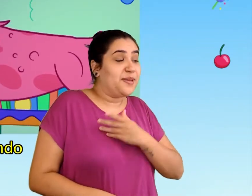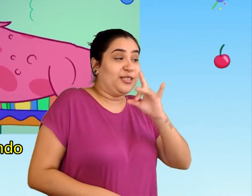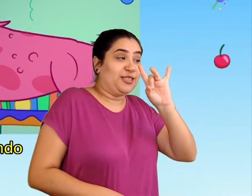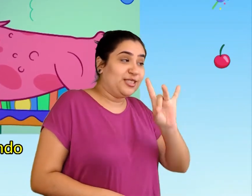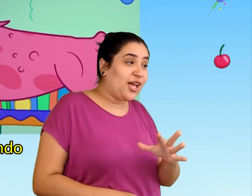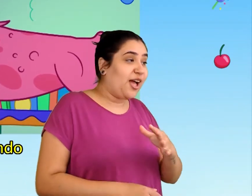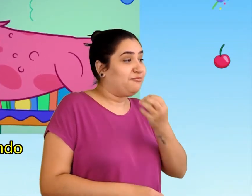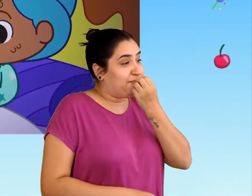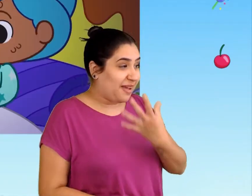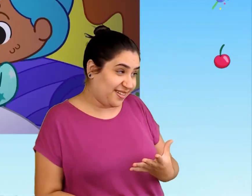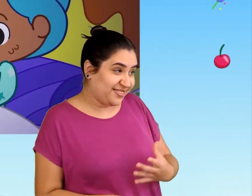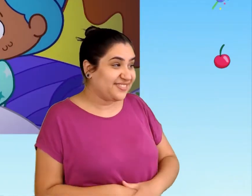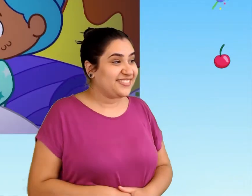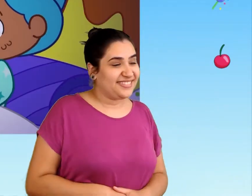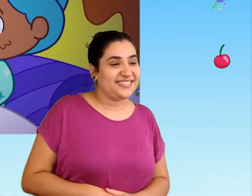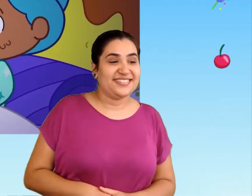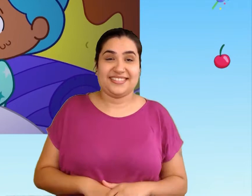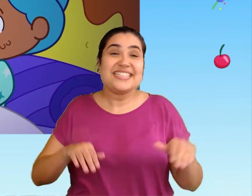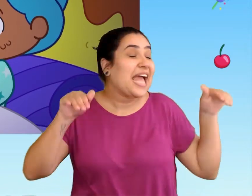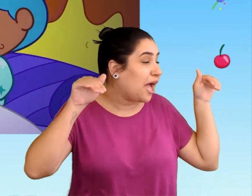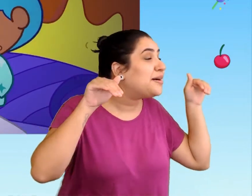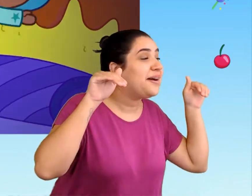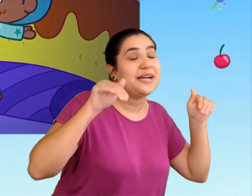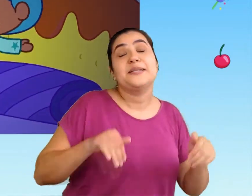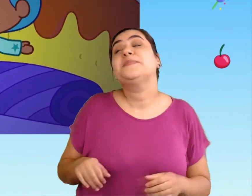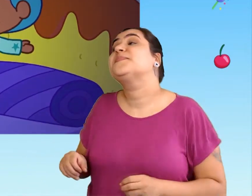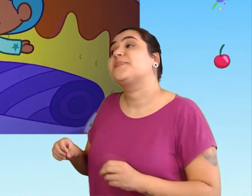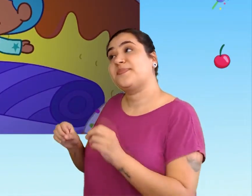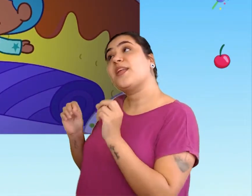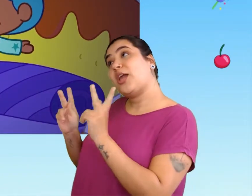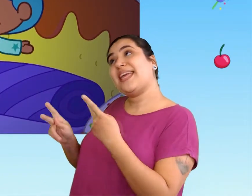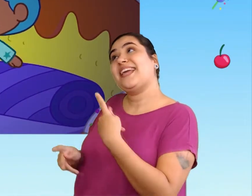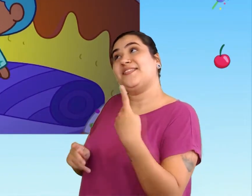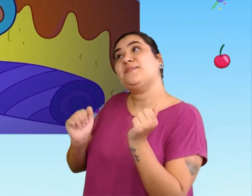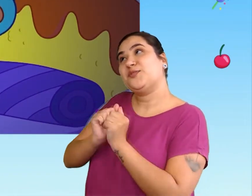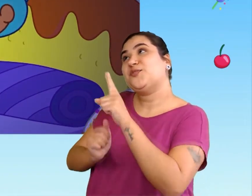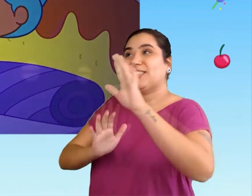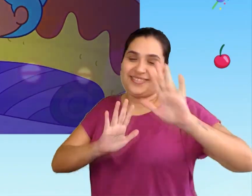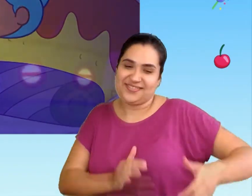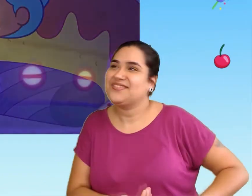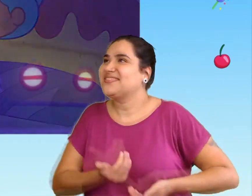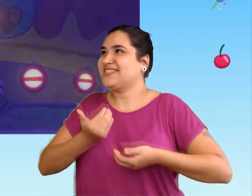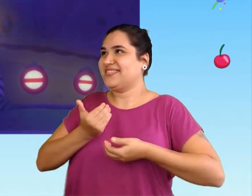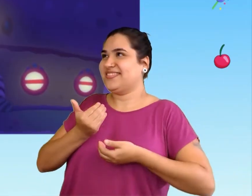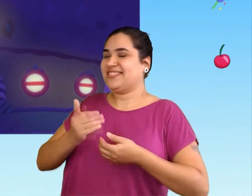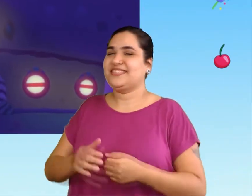amigo de quem é bom. Está bem, nós vamos com você.